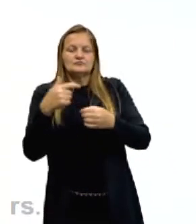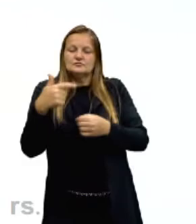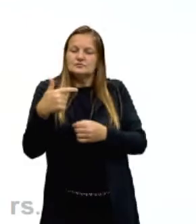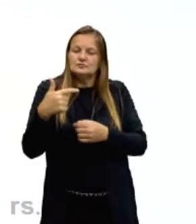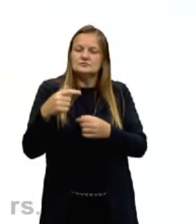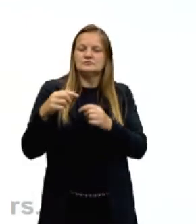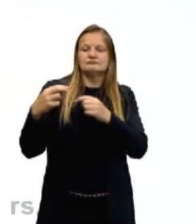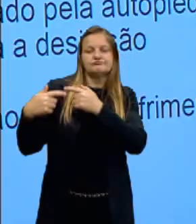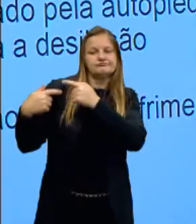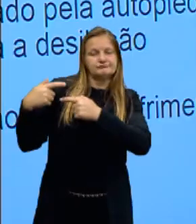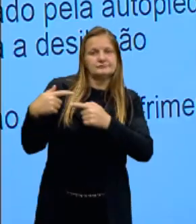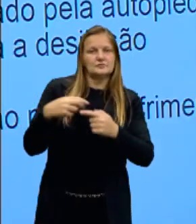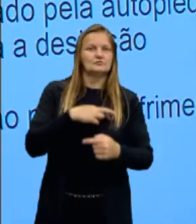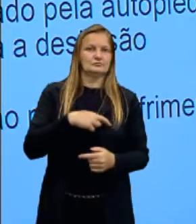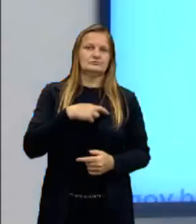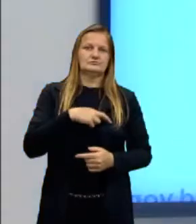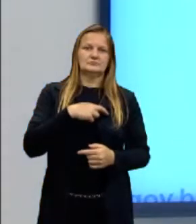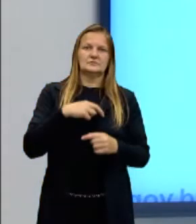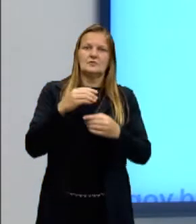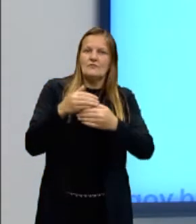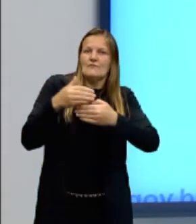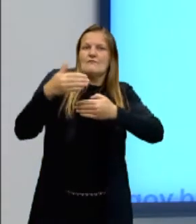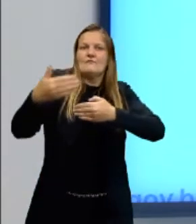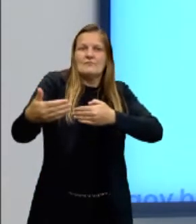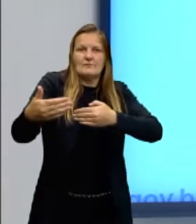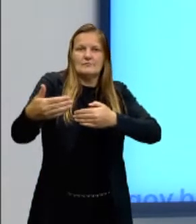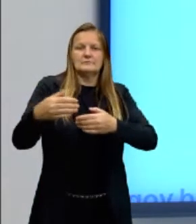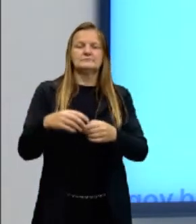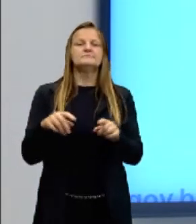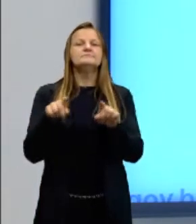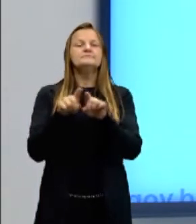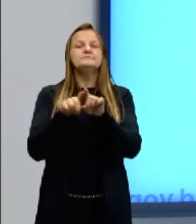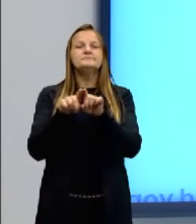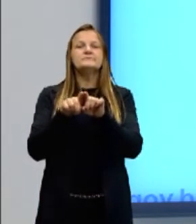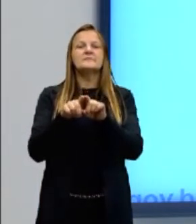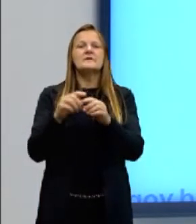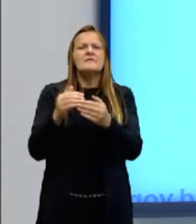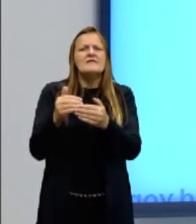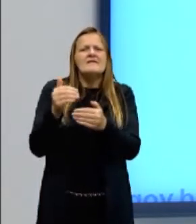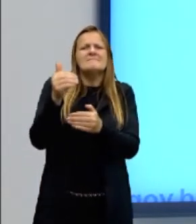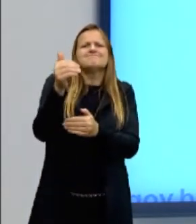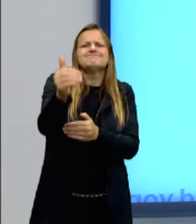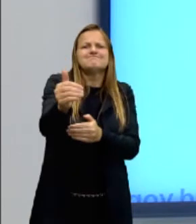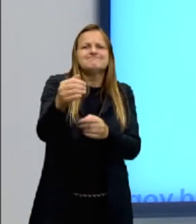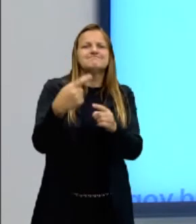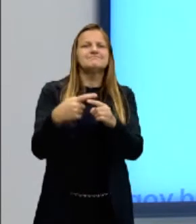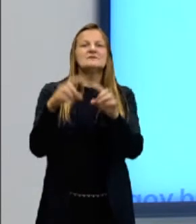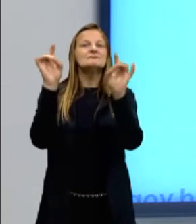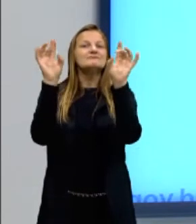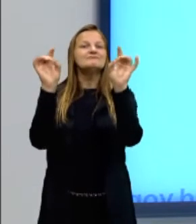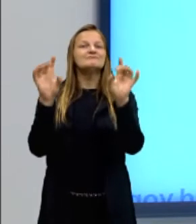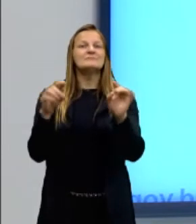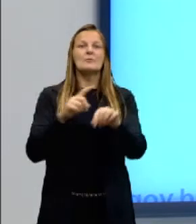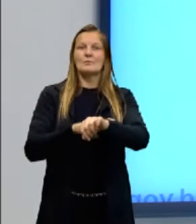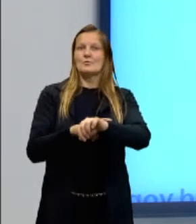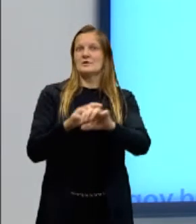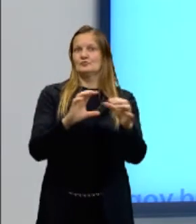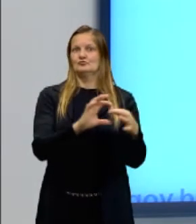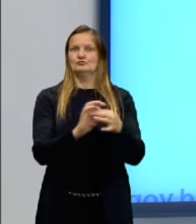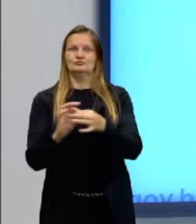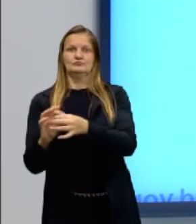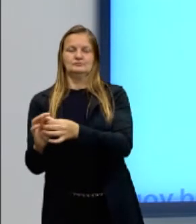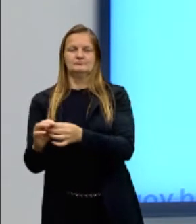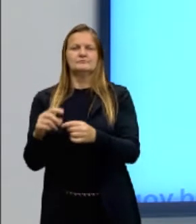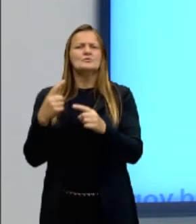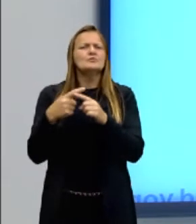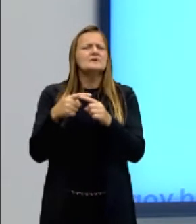segunda geração do Romantismo né que a outra romântica e vai além desse momento específico é o